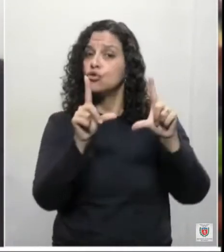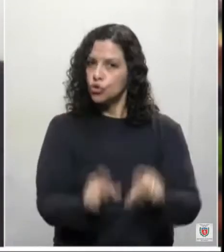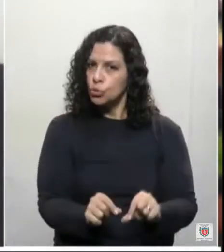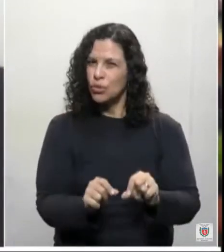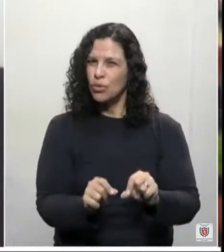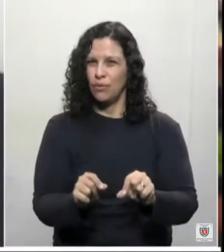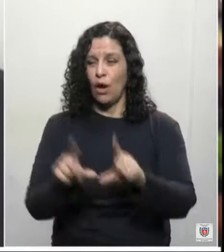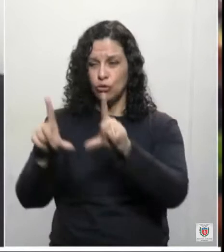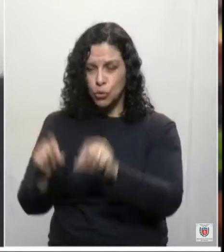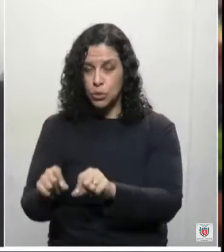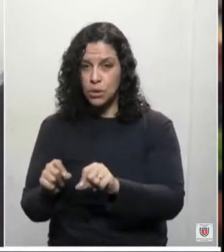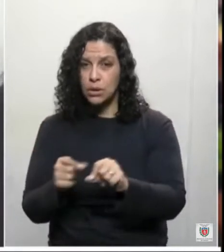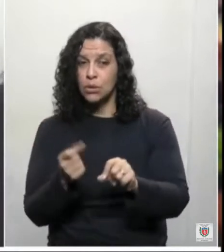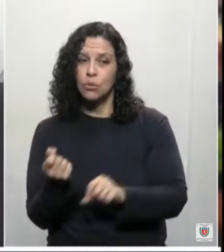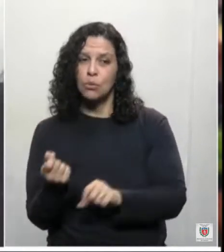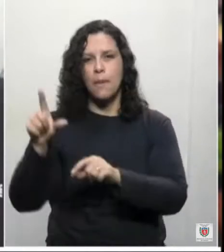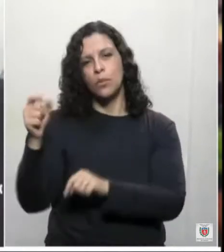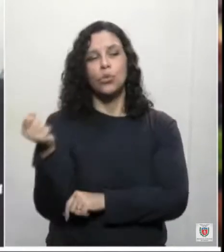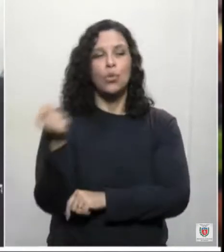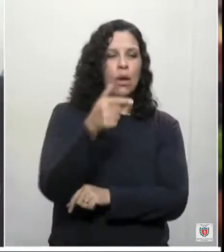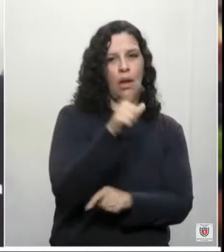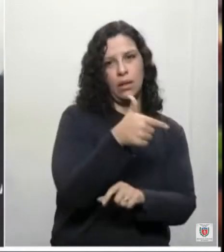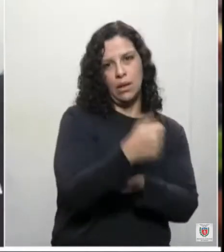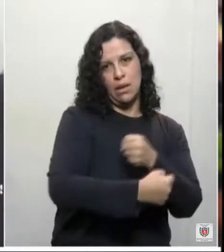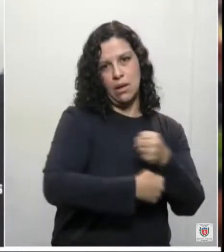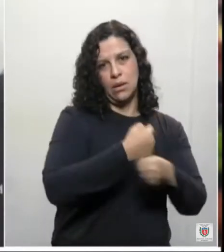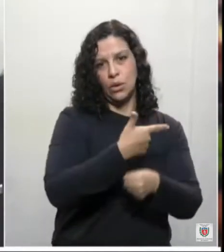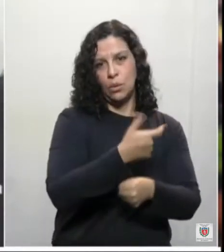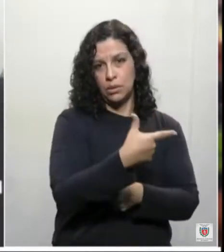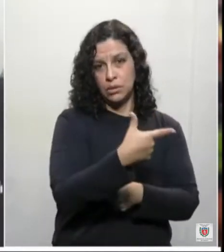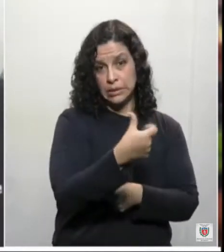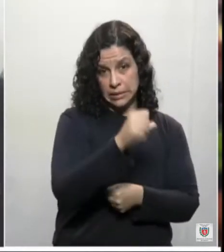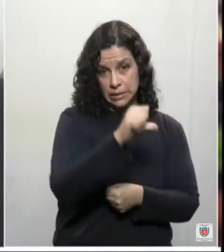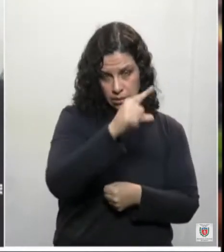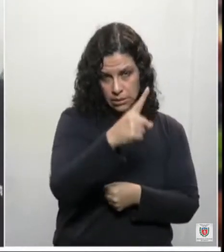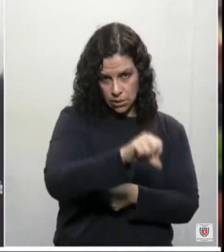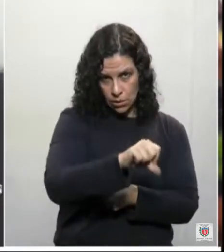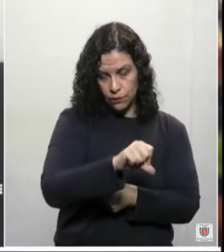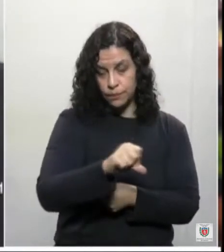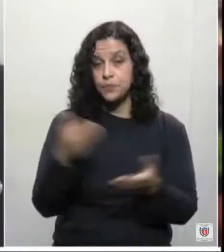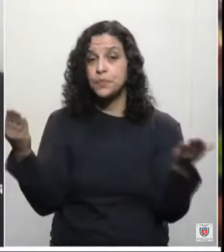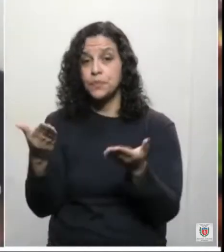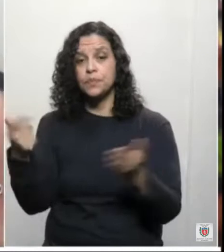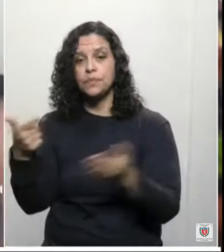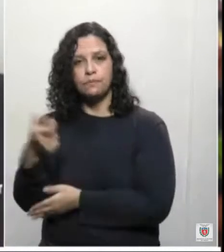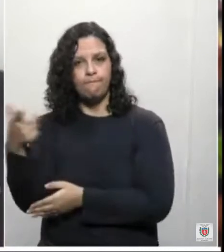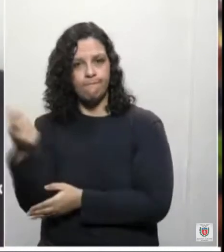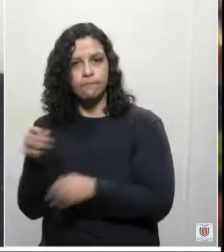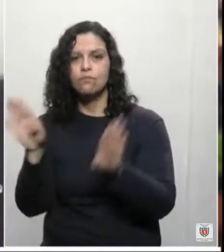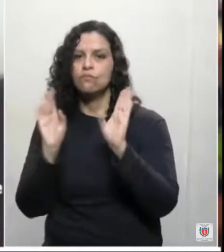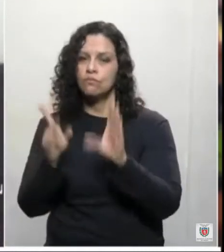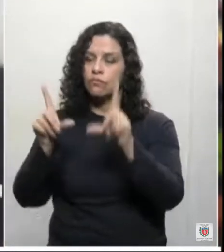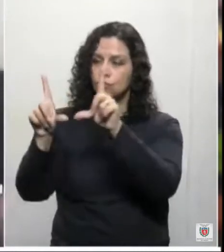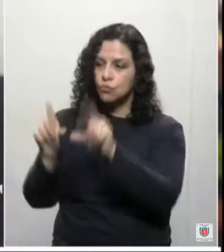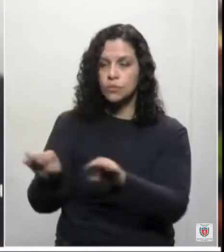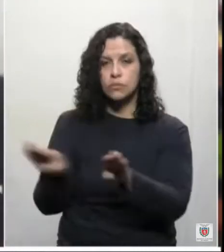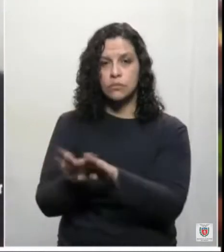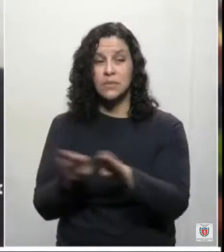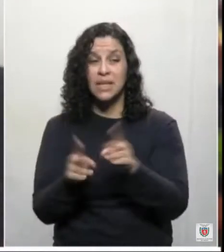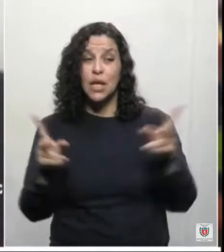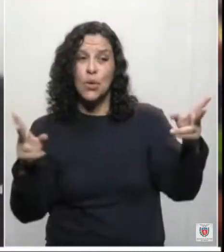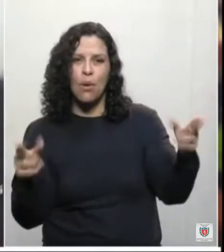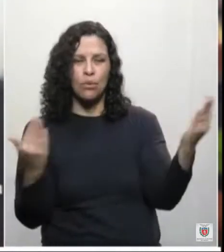com certeza, a 2019. No primeiro bimestre de 2020, a receita corrente foi 19% menor que o mesmo período